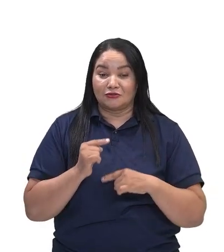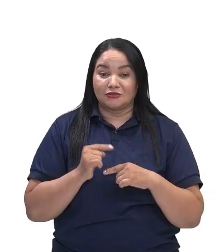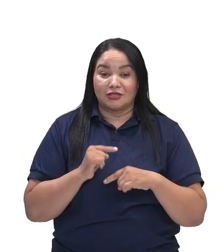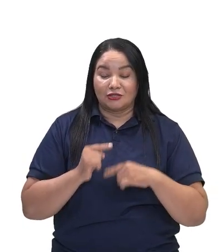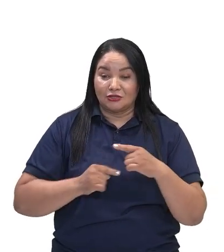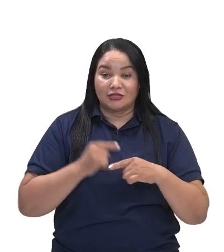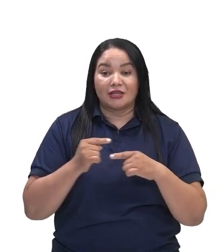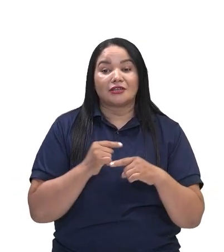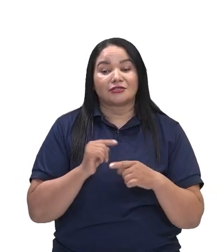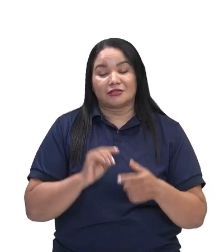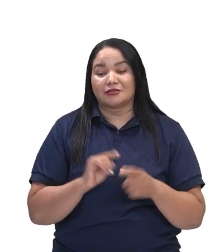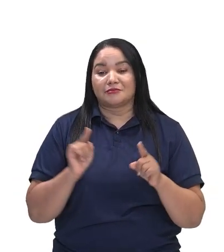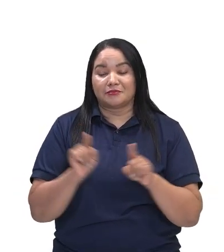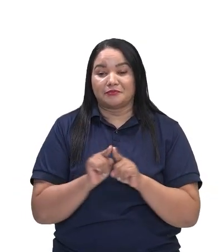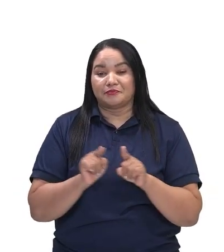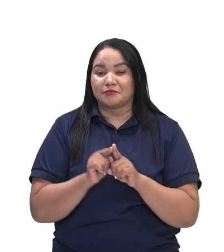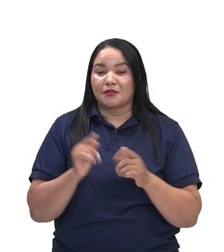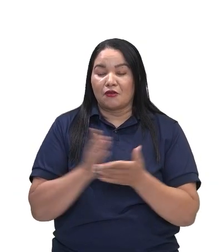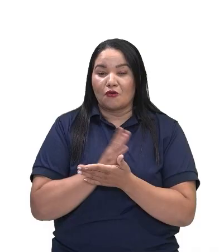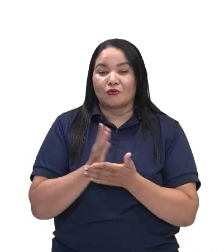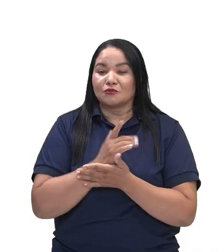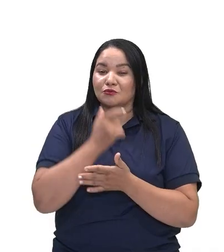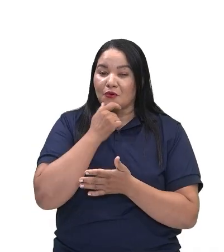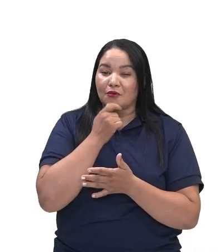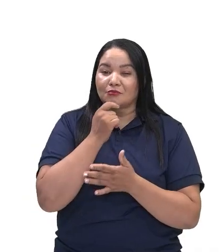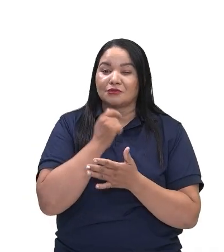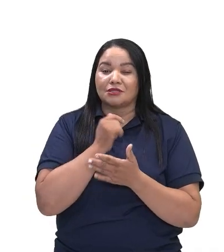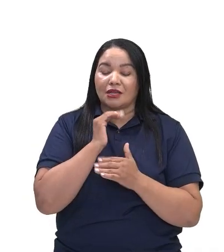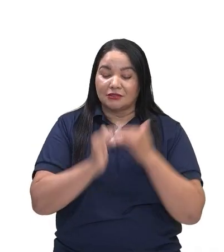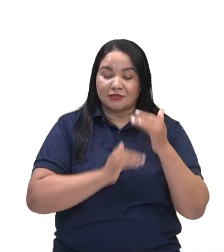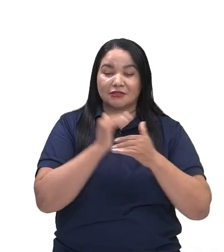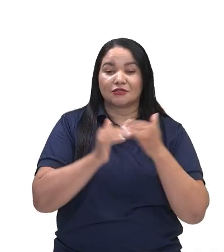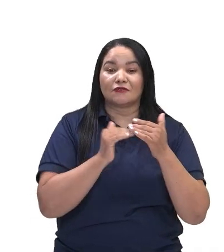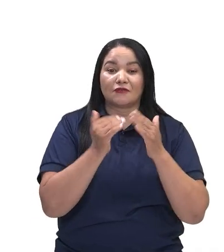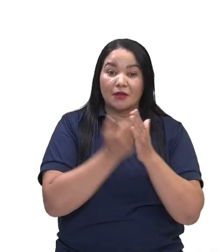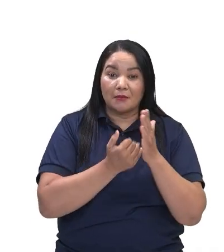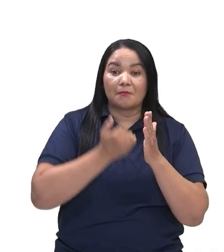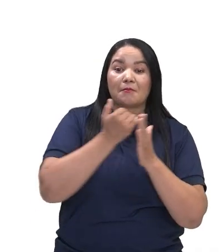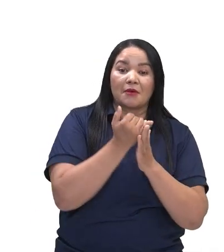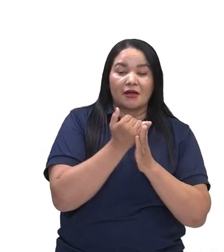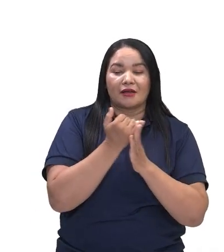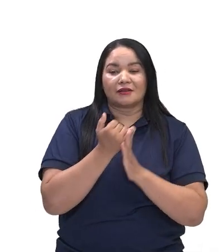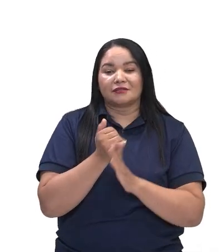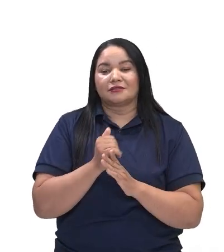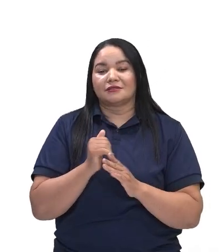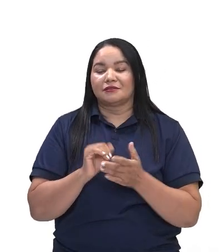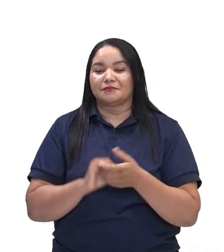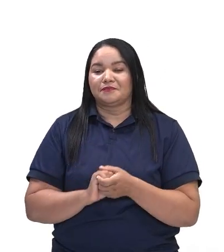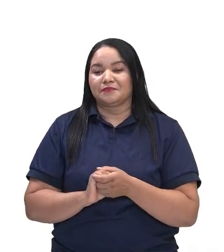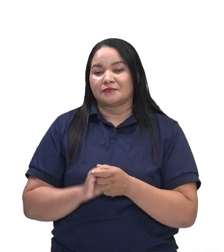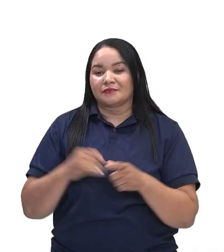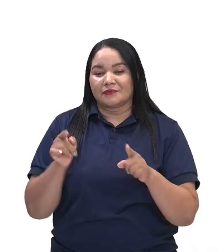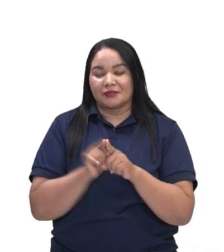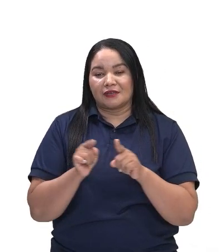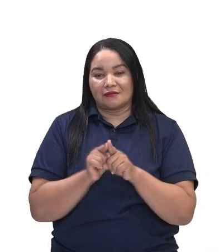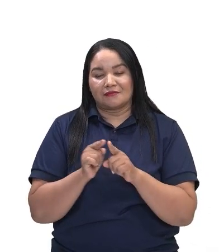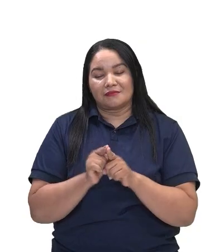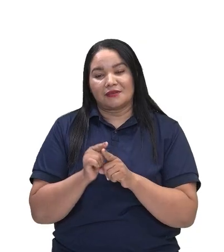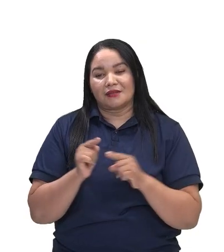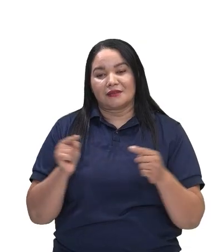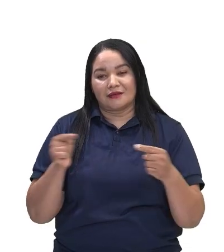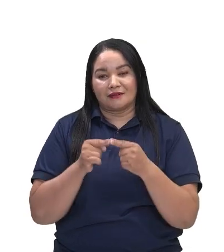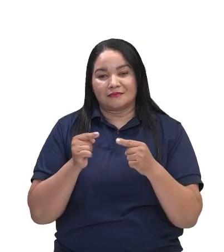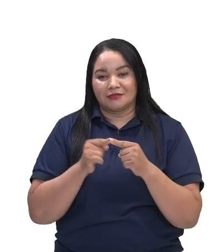meninos tendem a desenvolver mais os músculos, né, do que outros, mas claro que isso também tem a ver com a questão